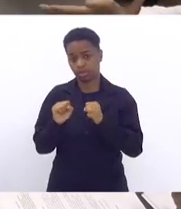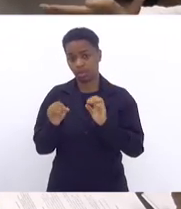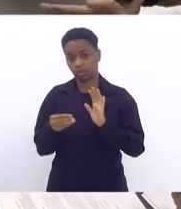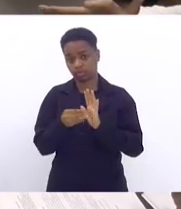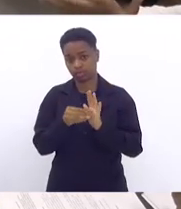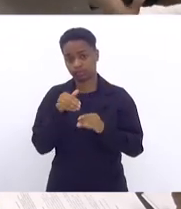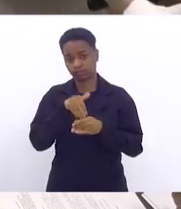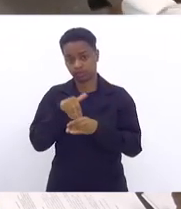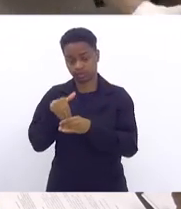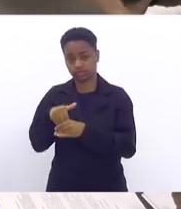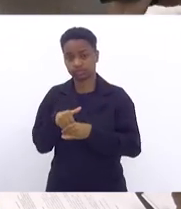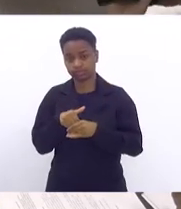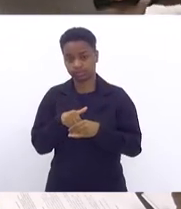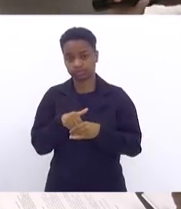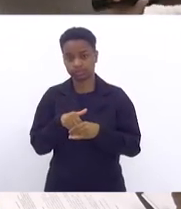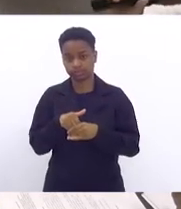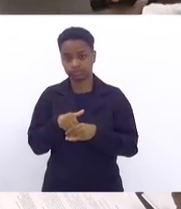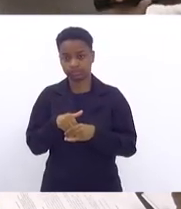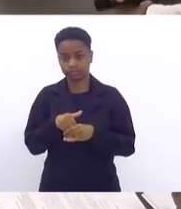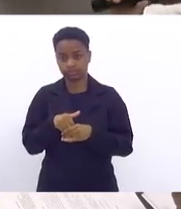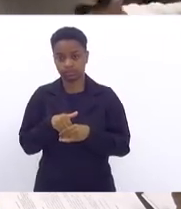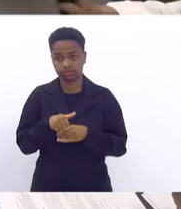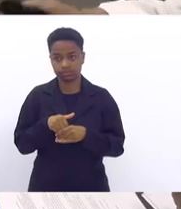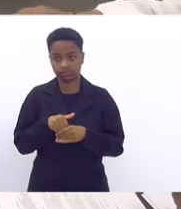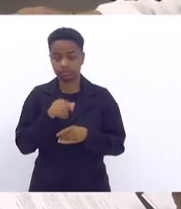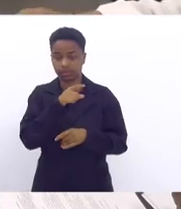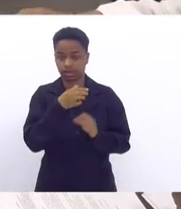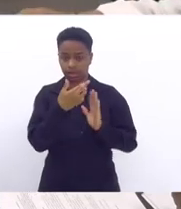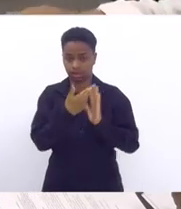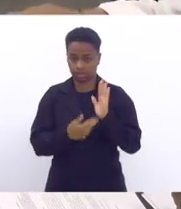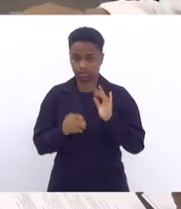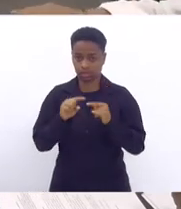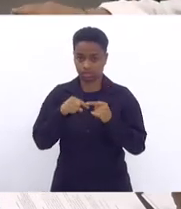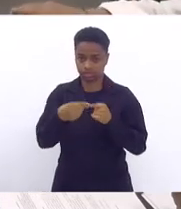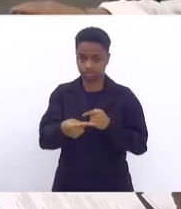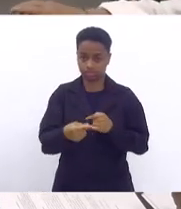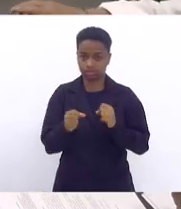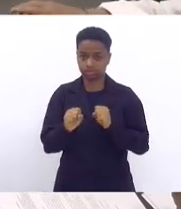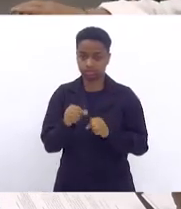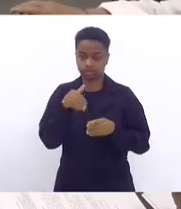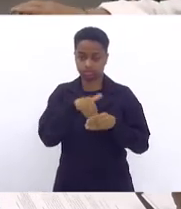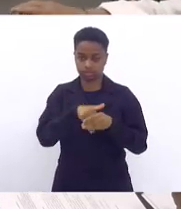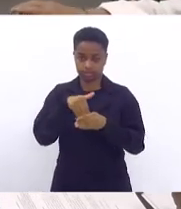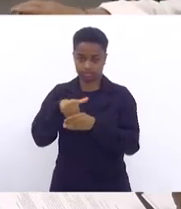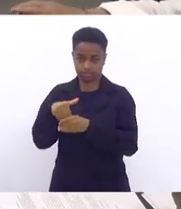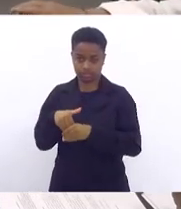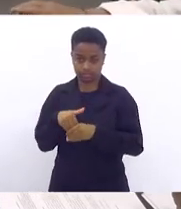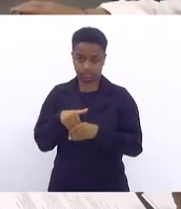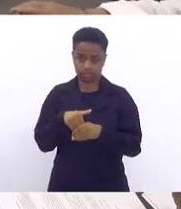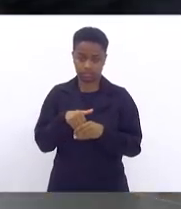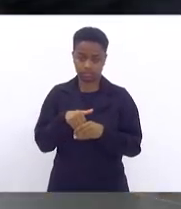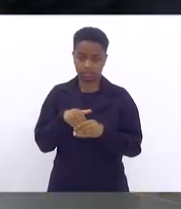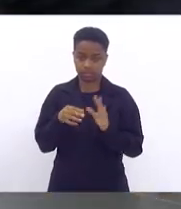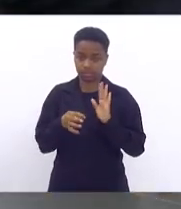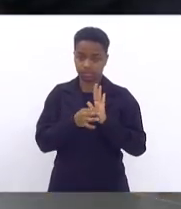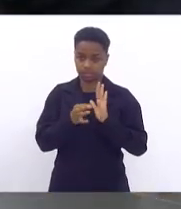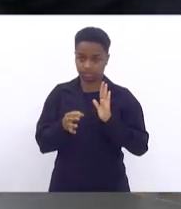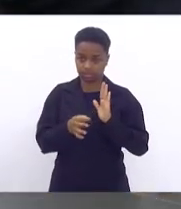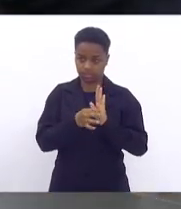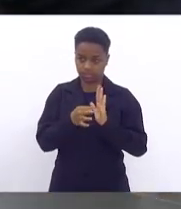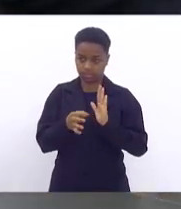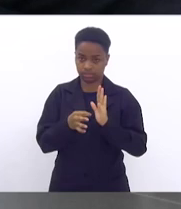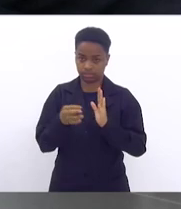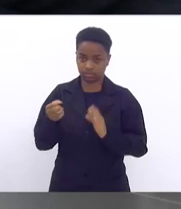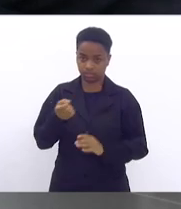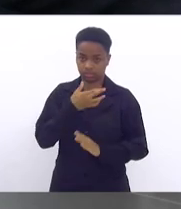E a gente pode votar e aí... Ele faz ele faz o relatório. Então, em votação, o parecer... do